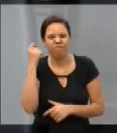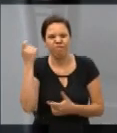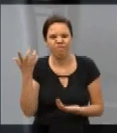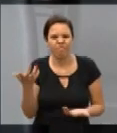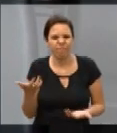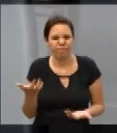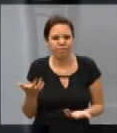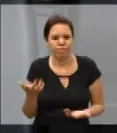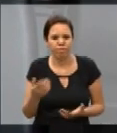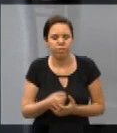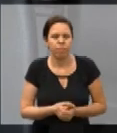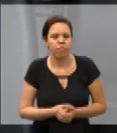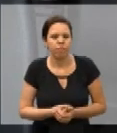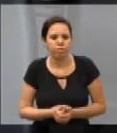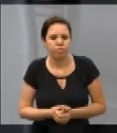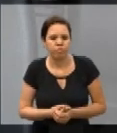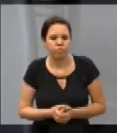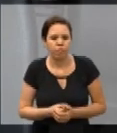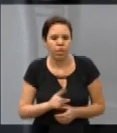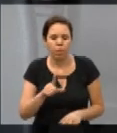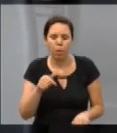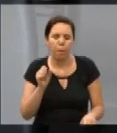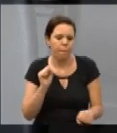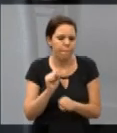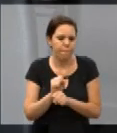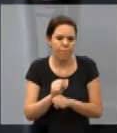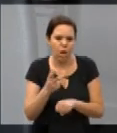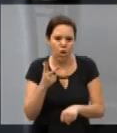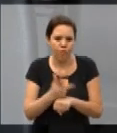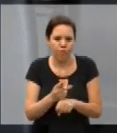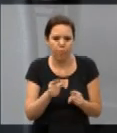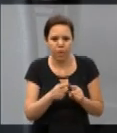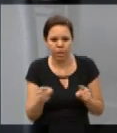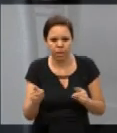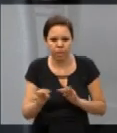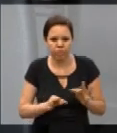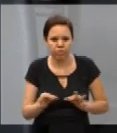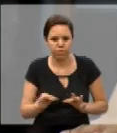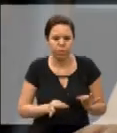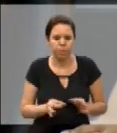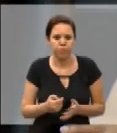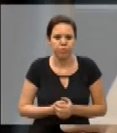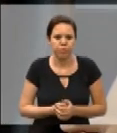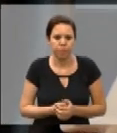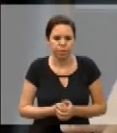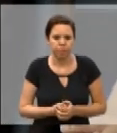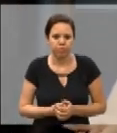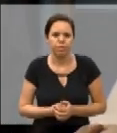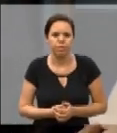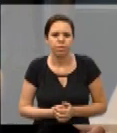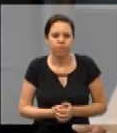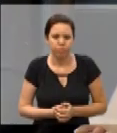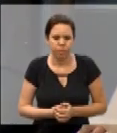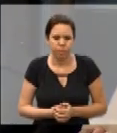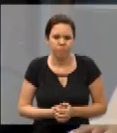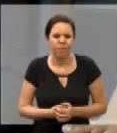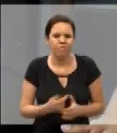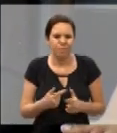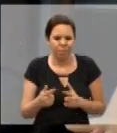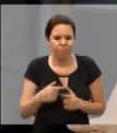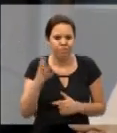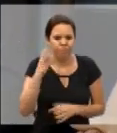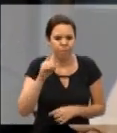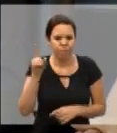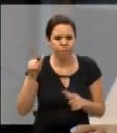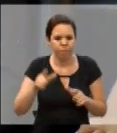na perna, e que interromperam as filmagens por um tempo até ele se tratar. Então foi assim, ele pegou um problema muito sério